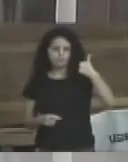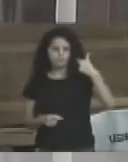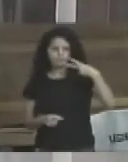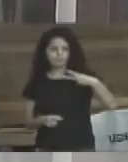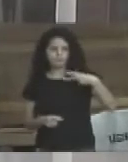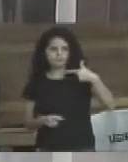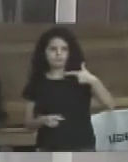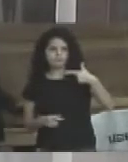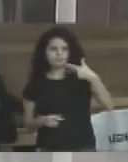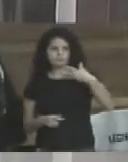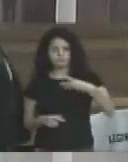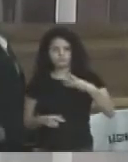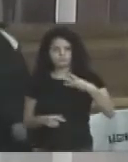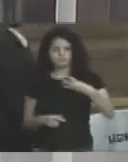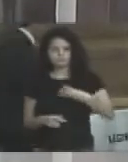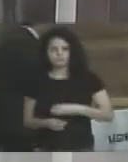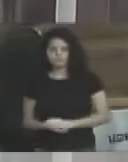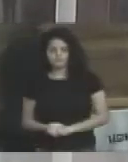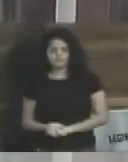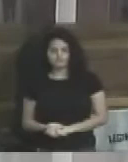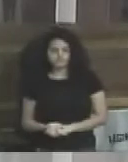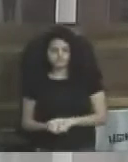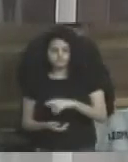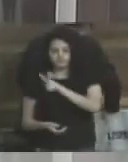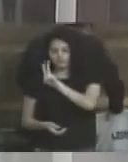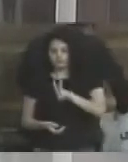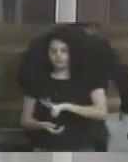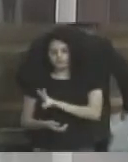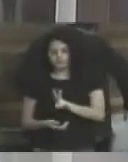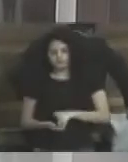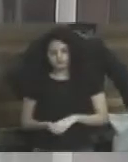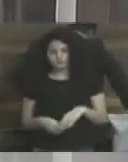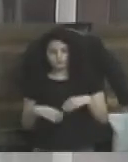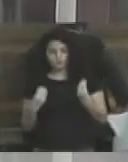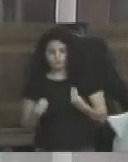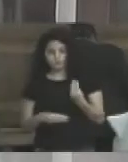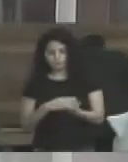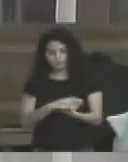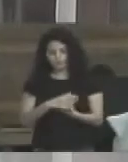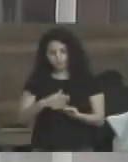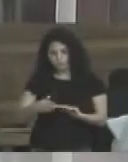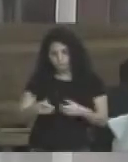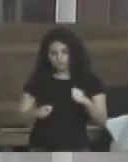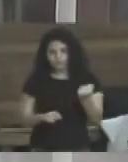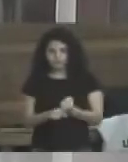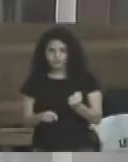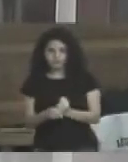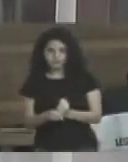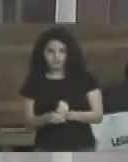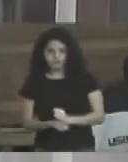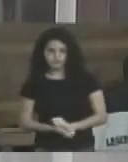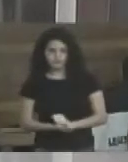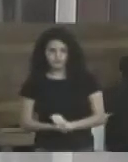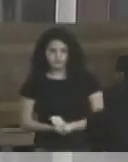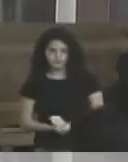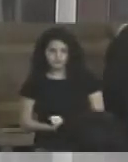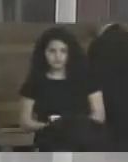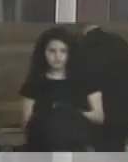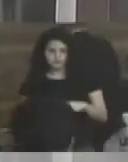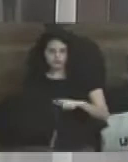regime interno desta Casa Legislativa, a fim de verificar o andamento das obras da implantação da Zona